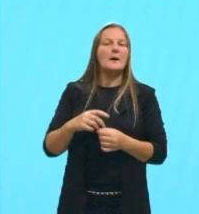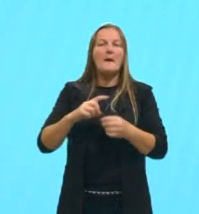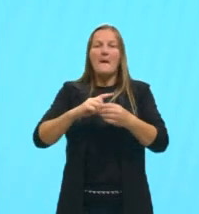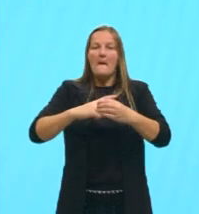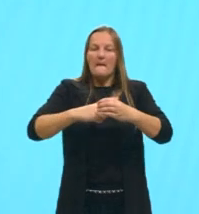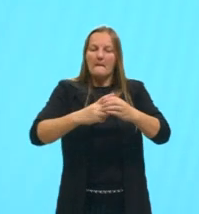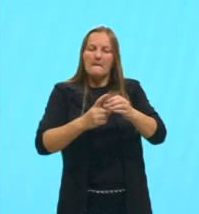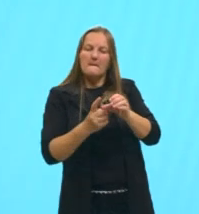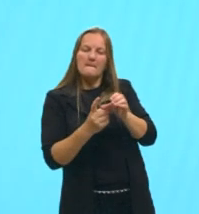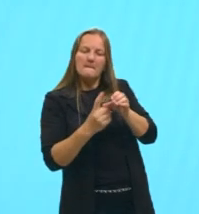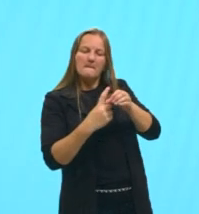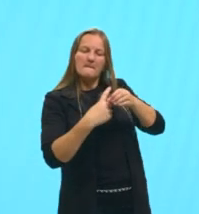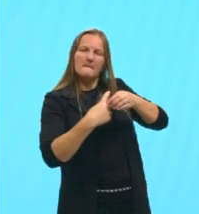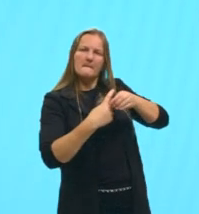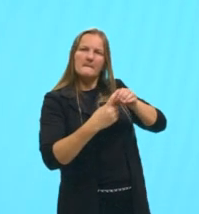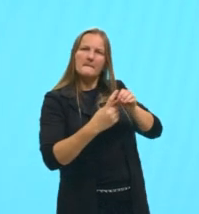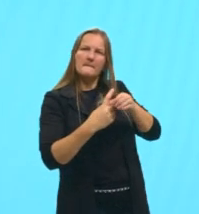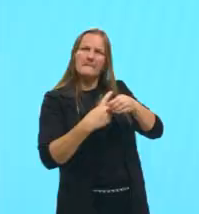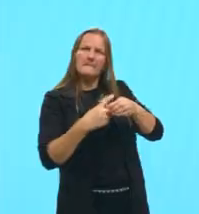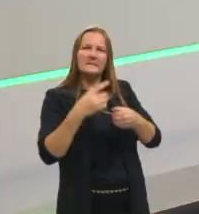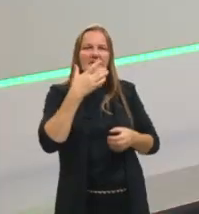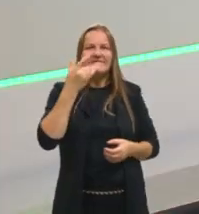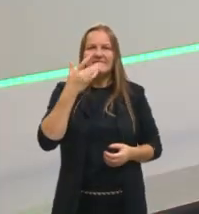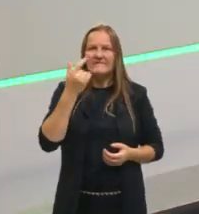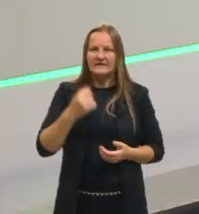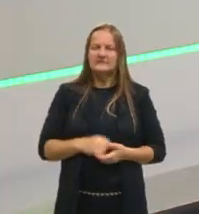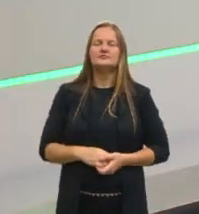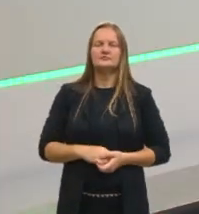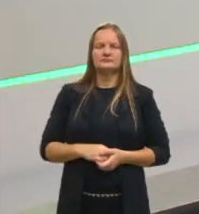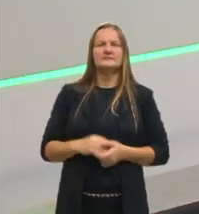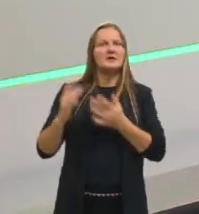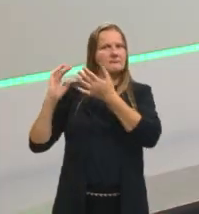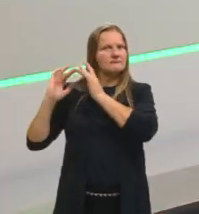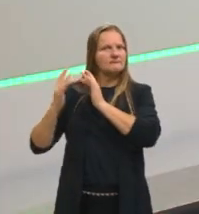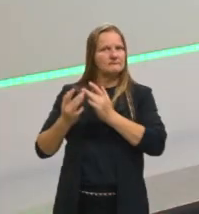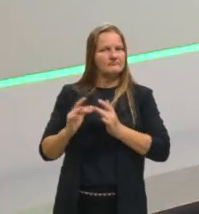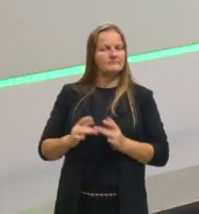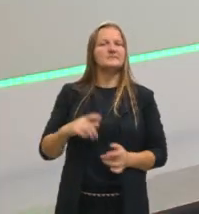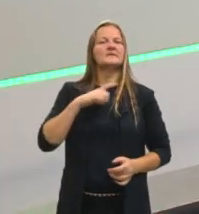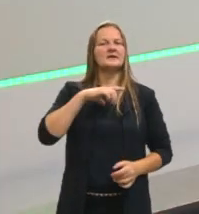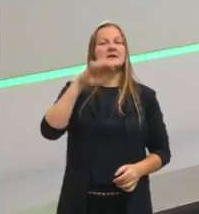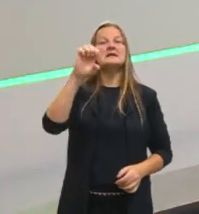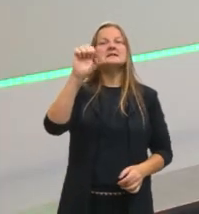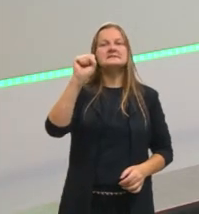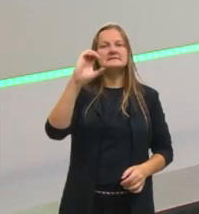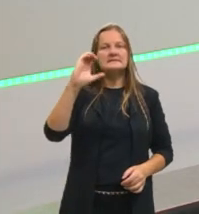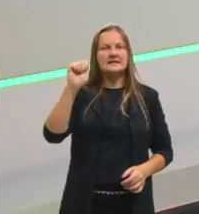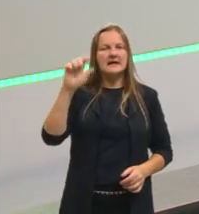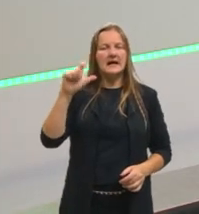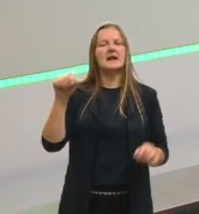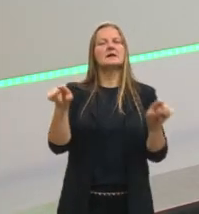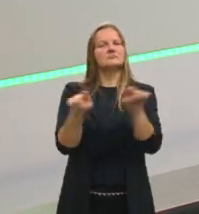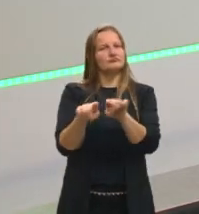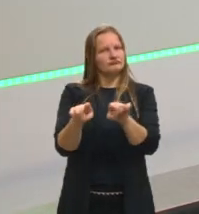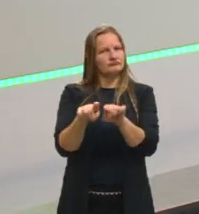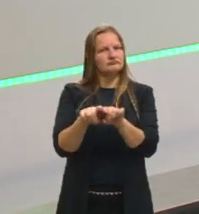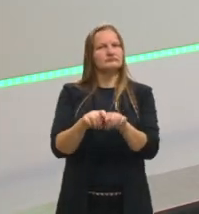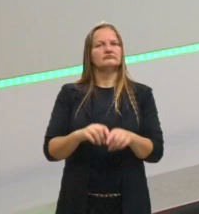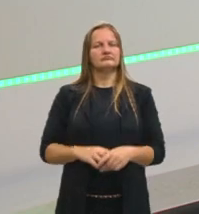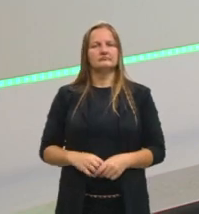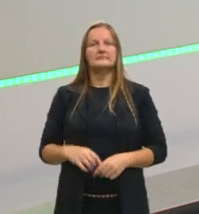mais clássico de todos tá gozado E aí ela tem algumas escalas né algumas tem algumas outras questões